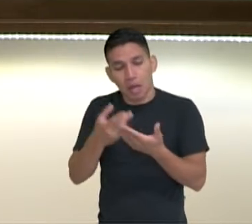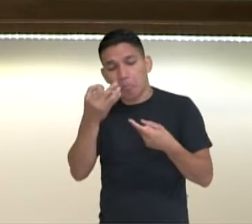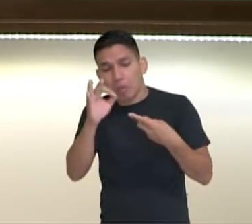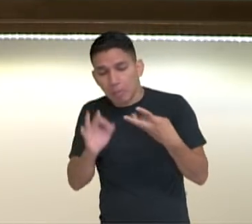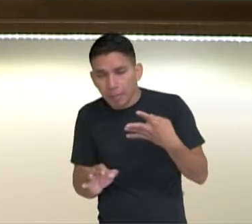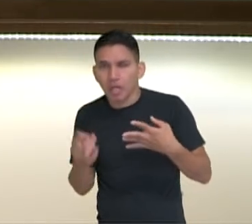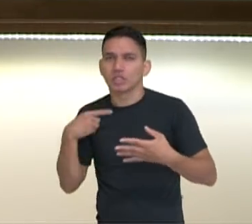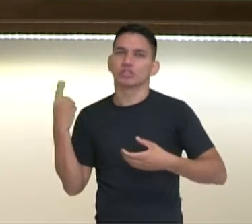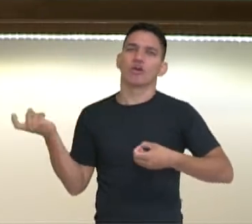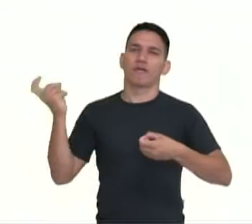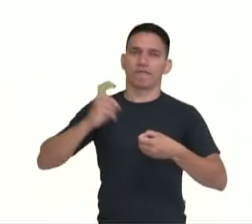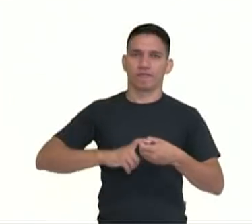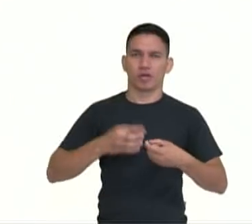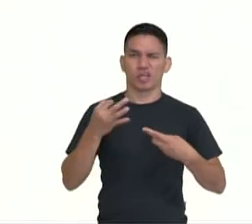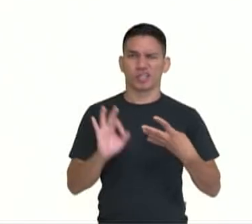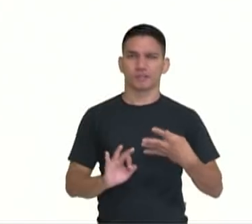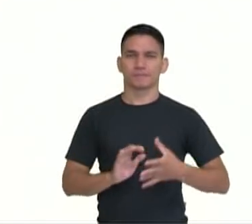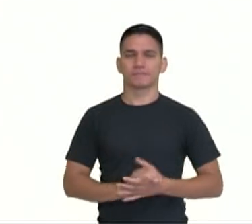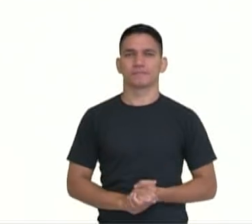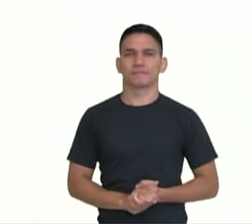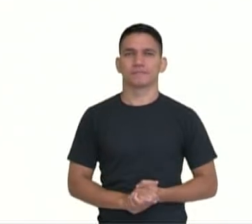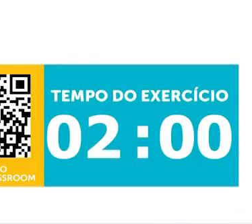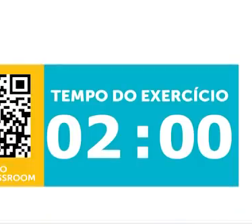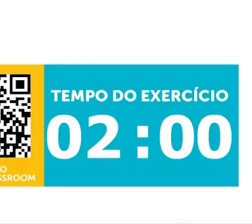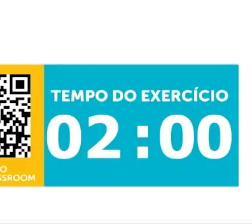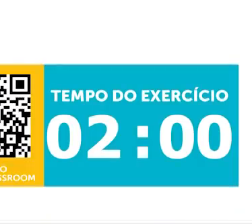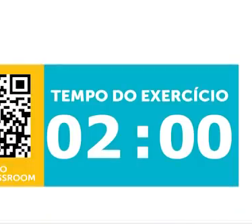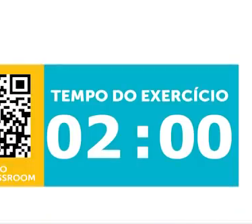pontos e a gente já volta para corrigir.